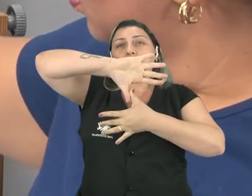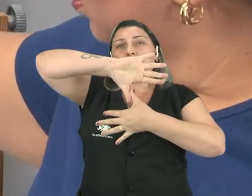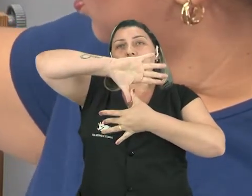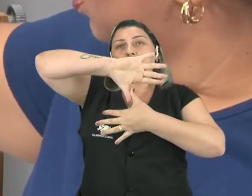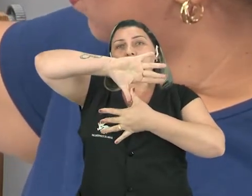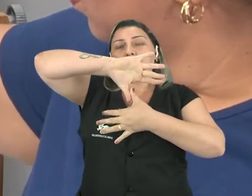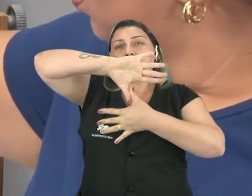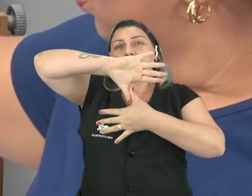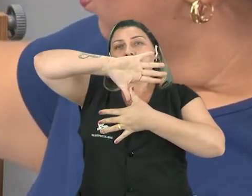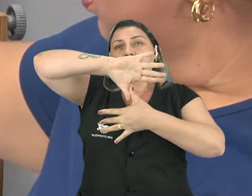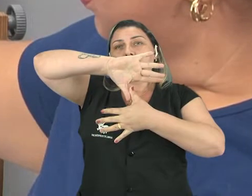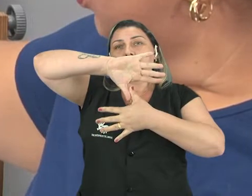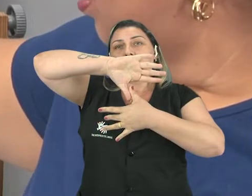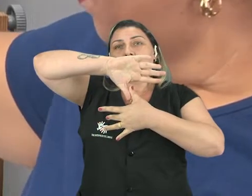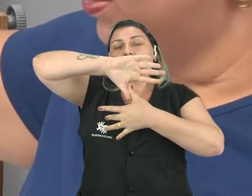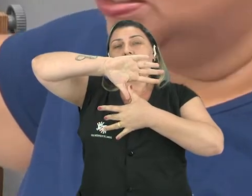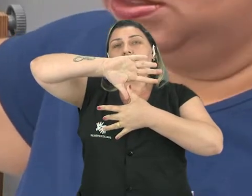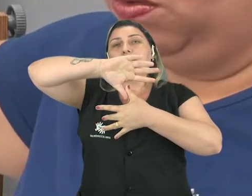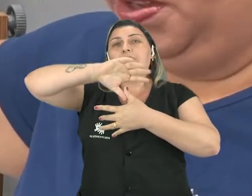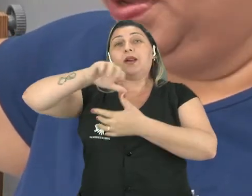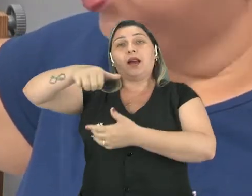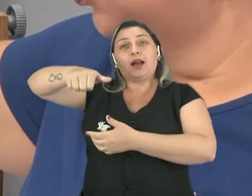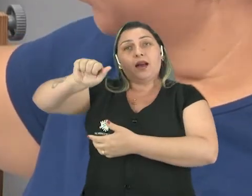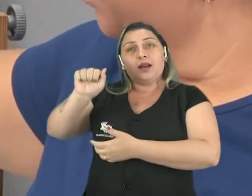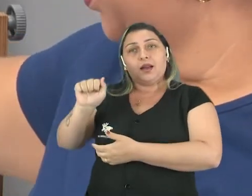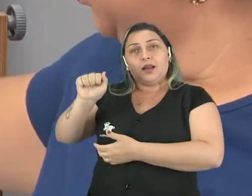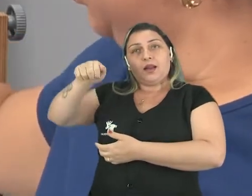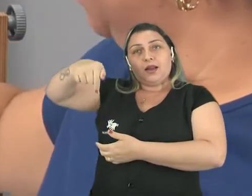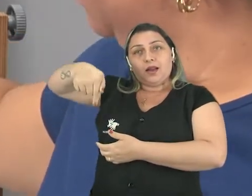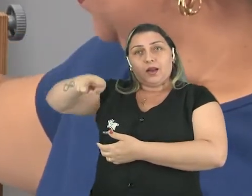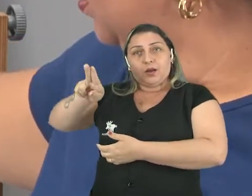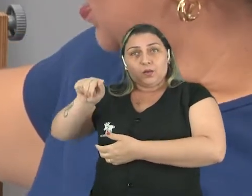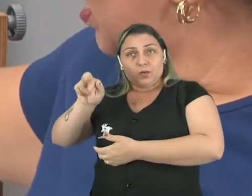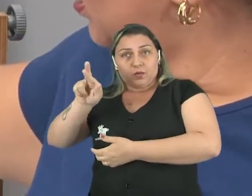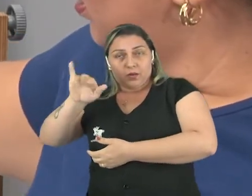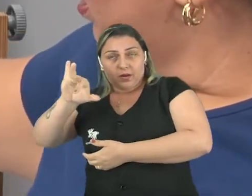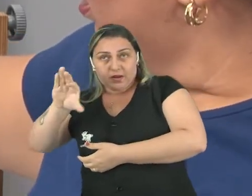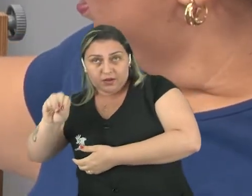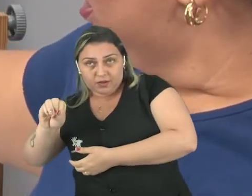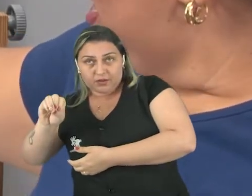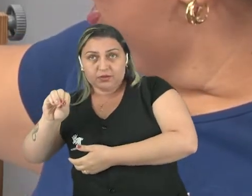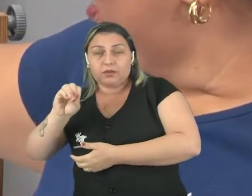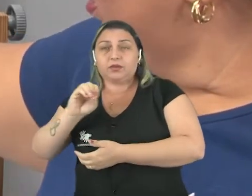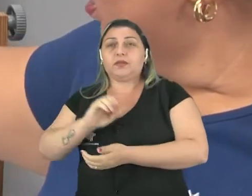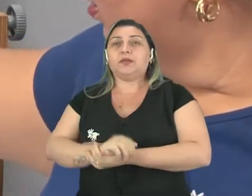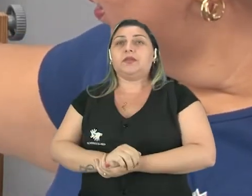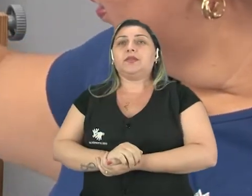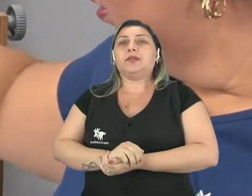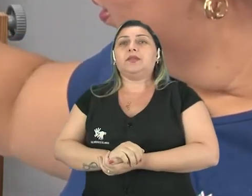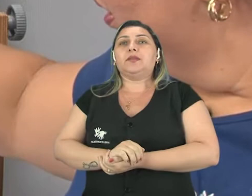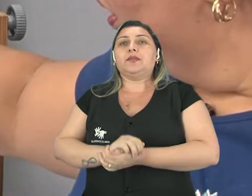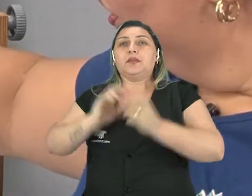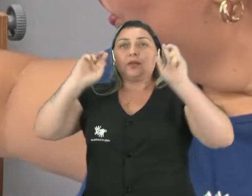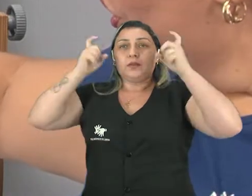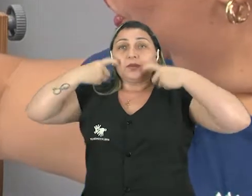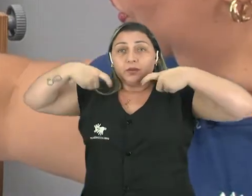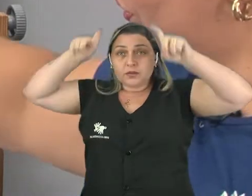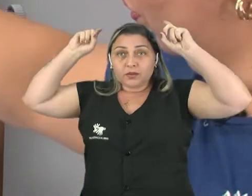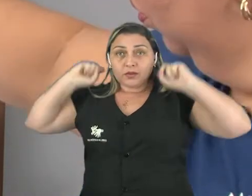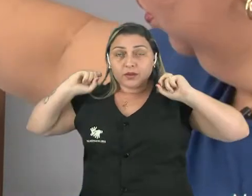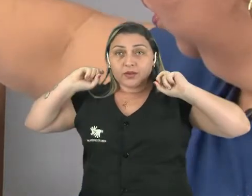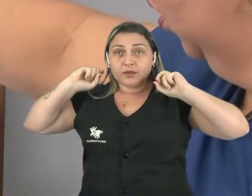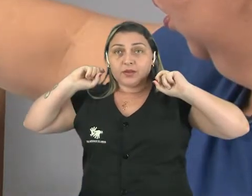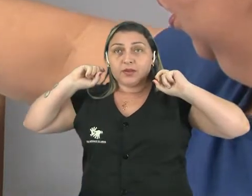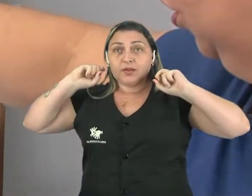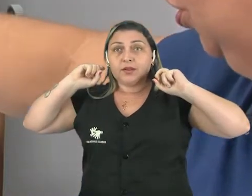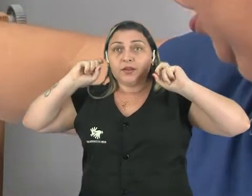Peixes, aqui ó, que eles acharam parecido com a imagem de um peixe. Aqui, Áries,